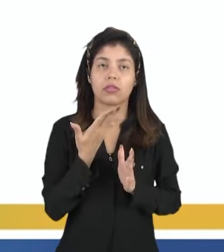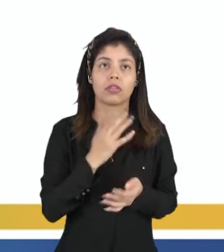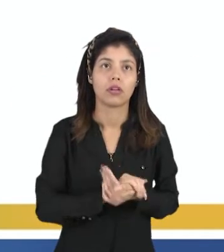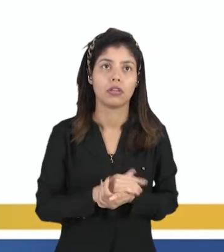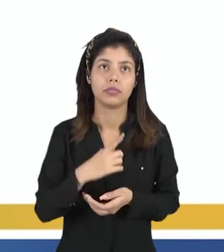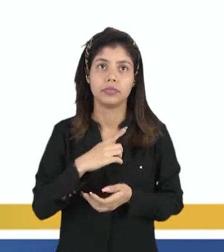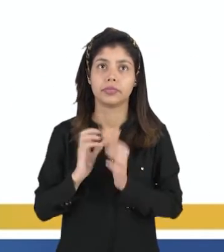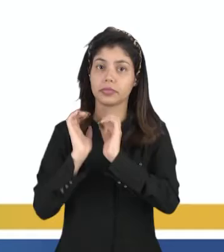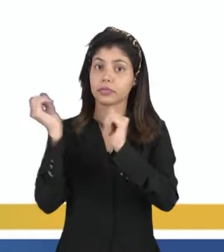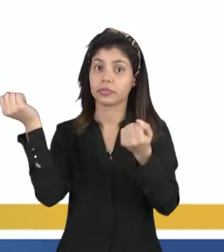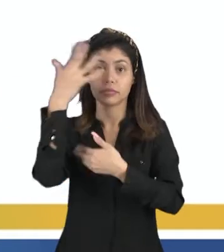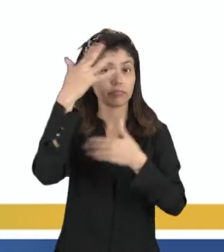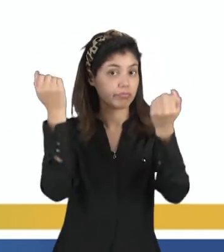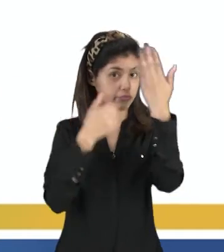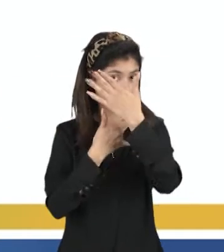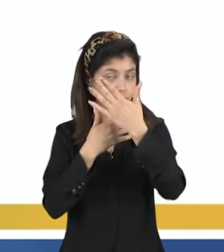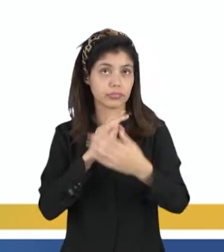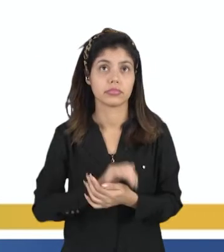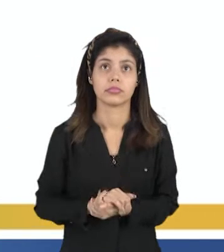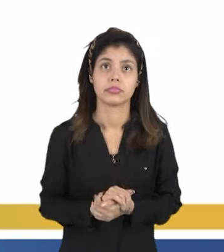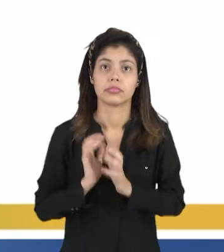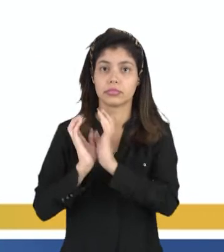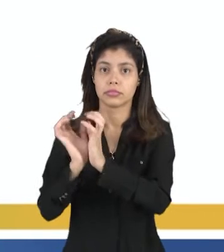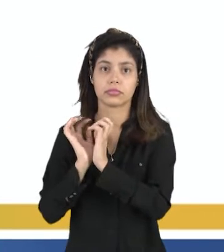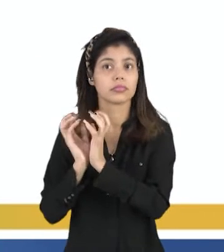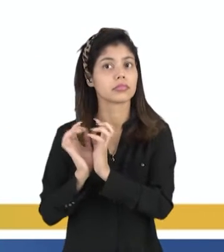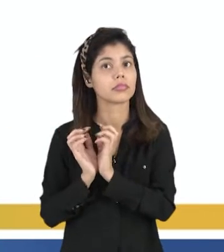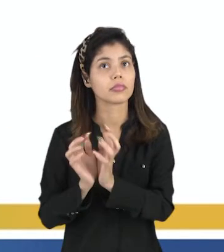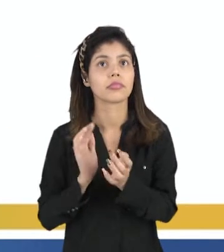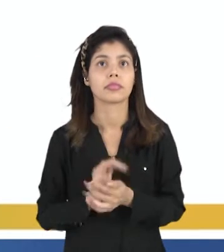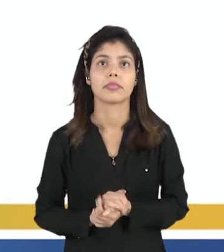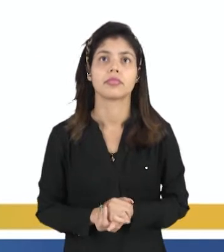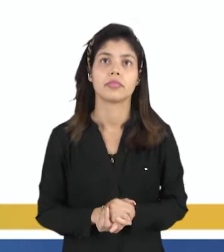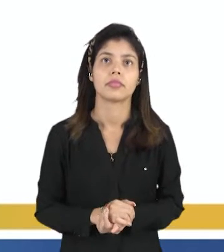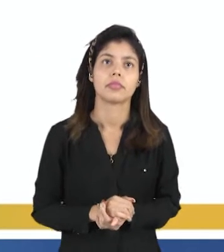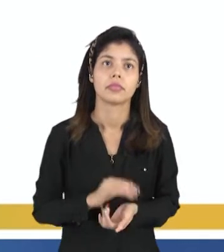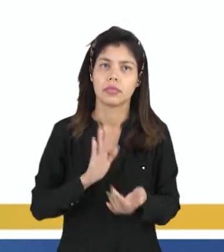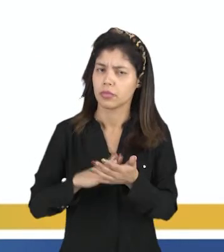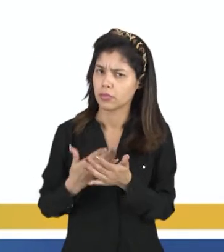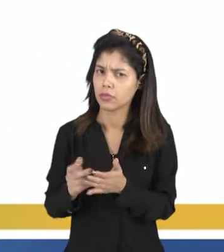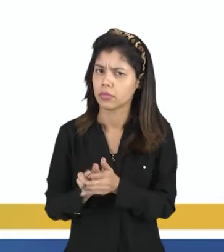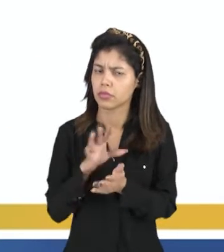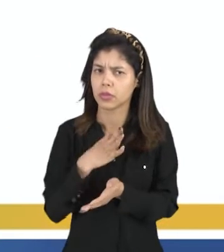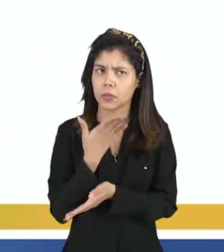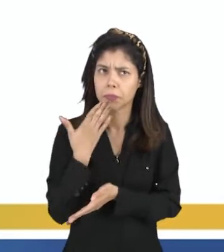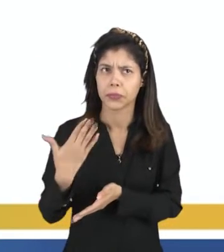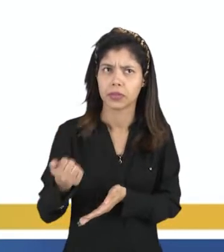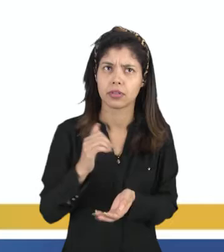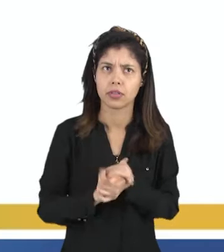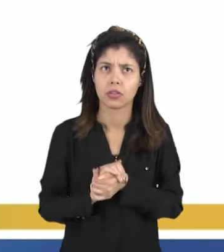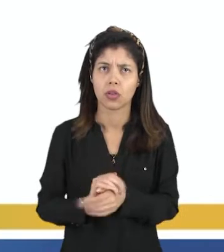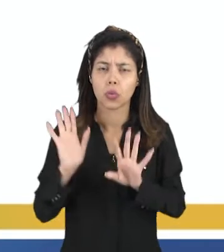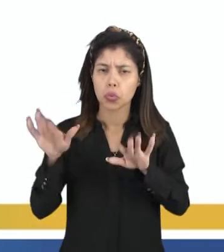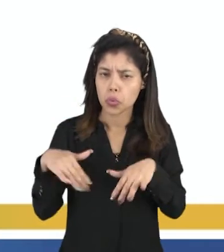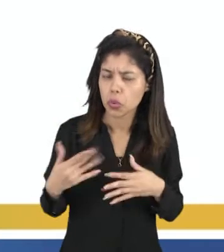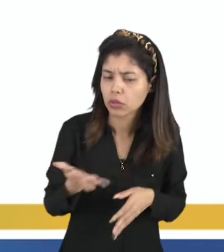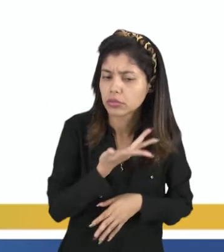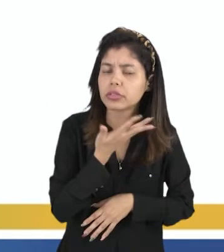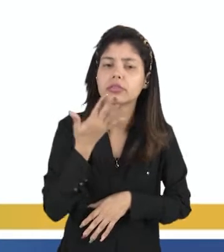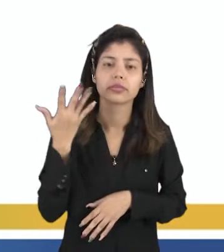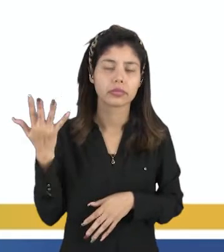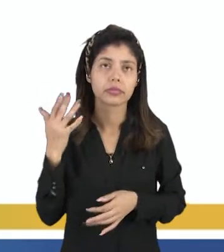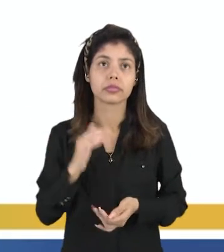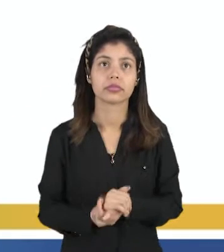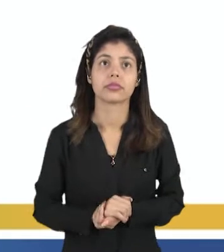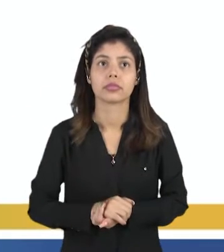desses neurônios para o cérebro, para que esses sejam interpretados, ou seja, para que eles possam interpretar o tipo de odor.